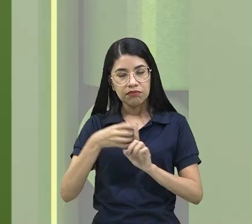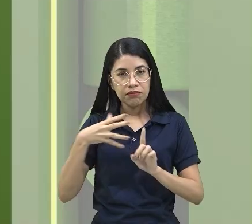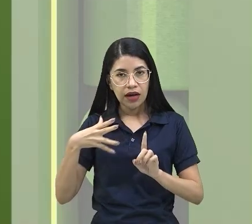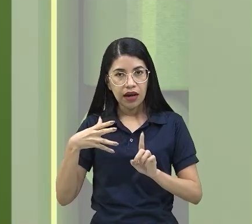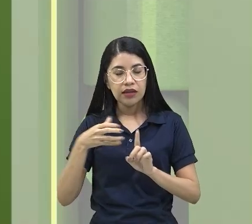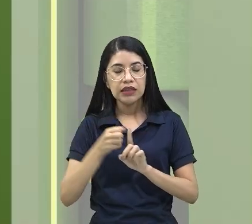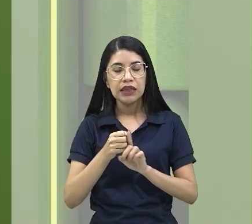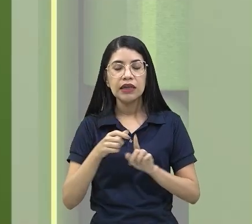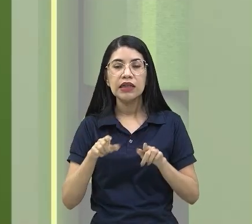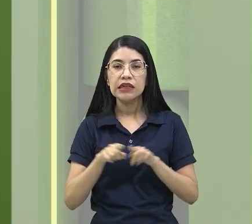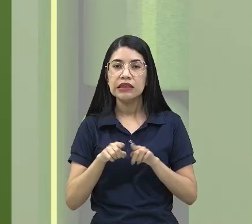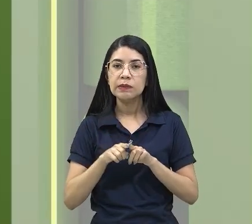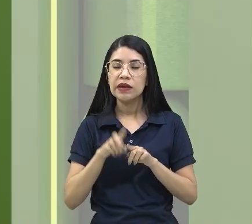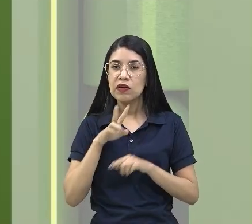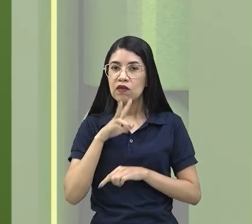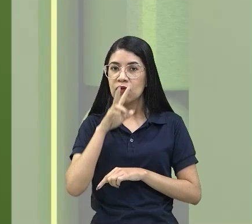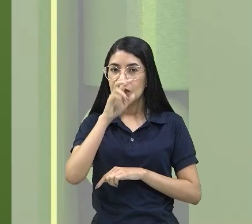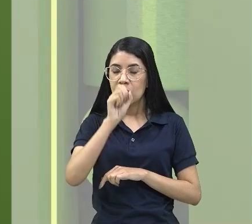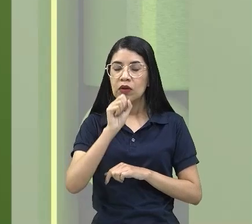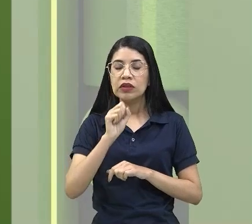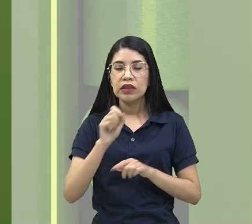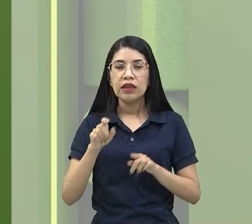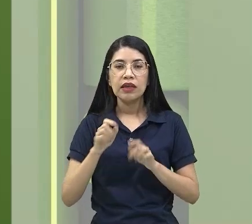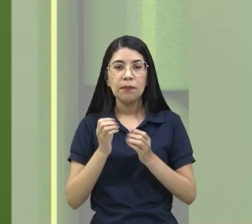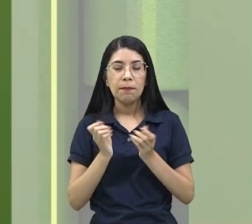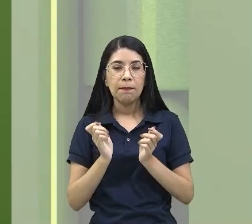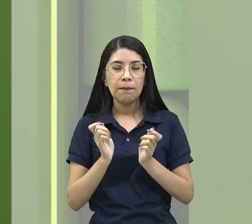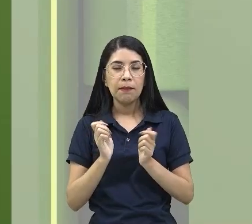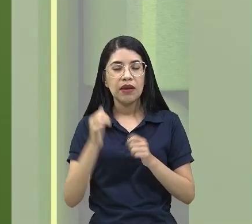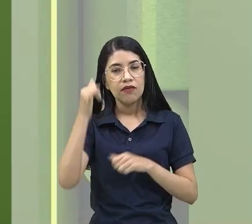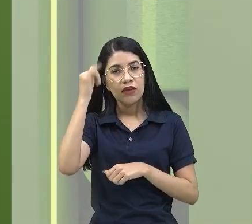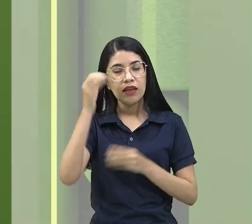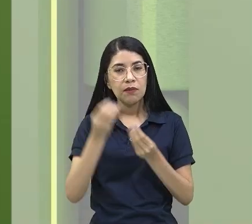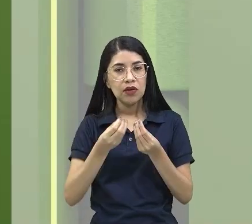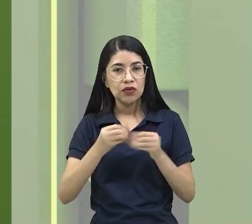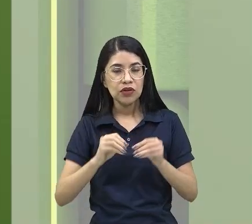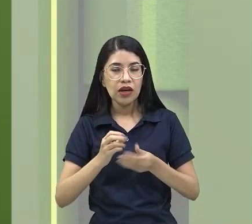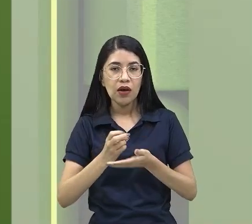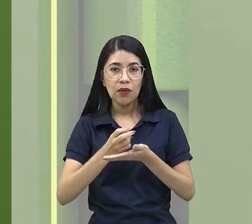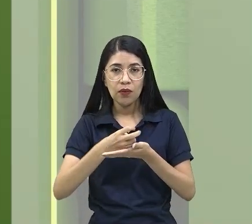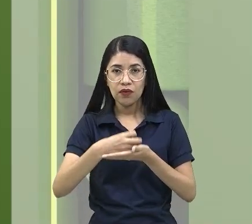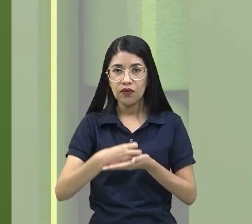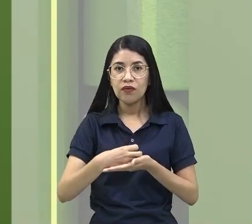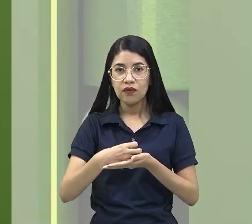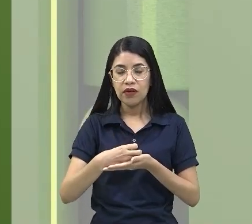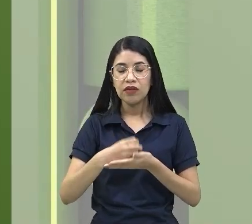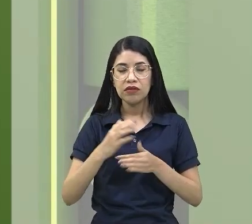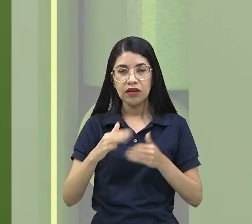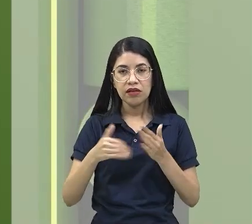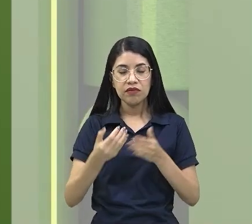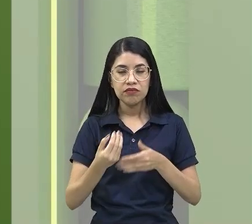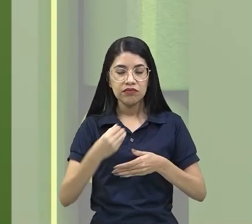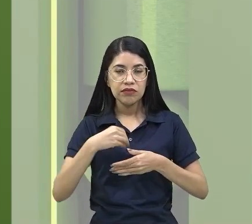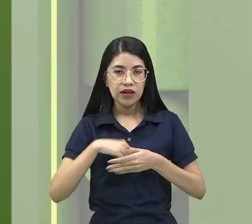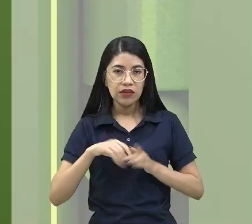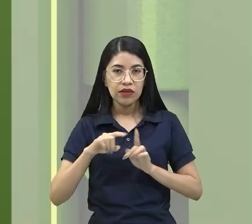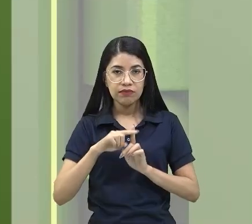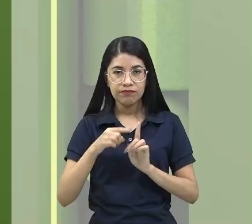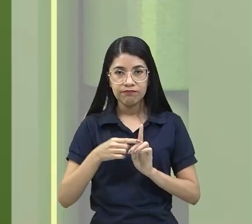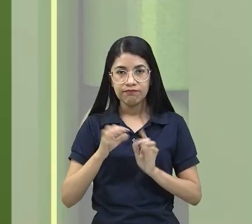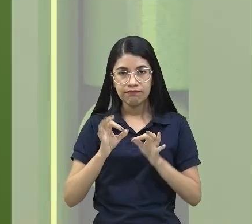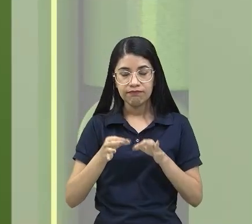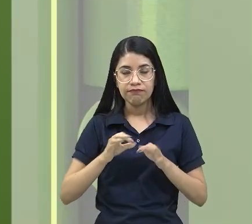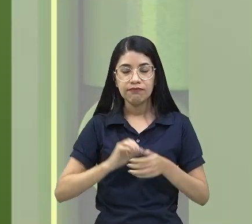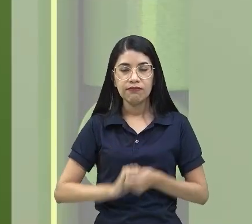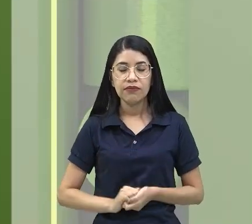mais forte, elevado, que possa prejudicar esse serzinho que está se desenvolvendo em seu interior. Agora